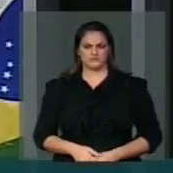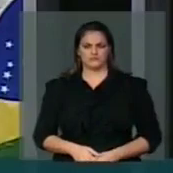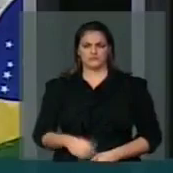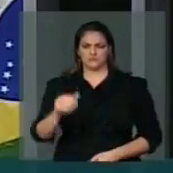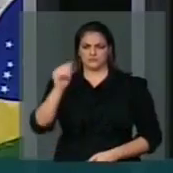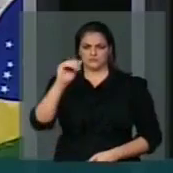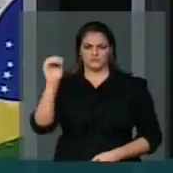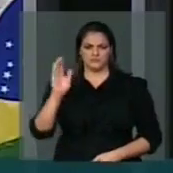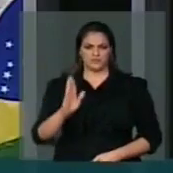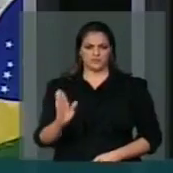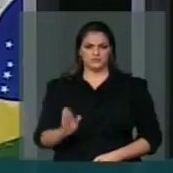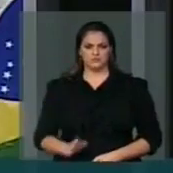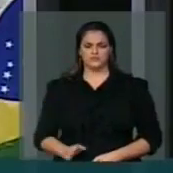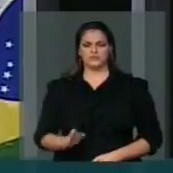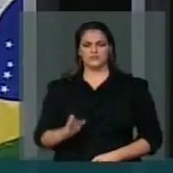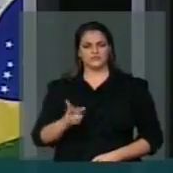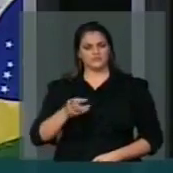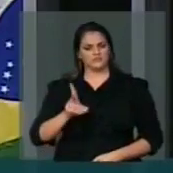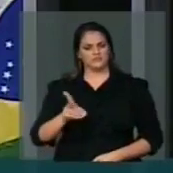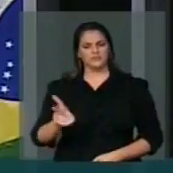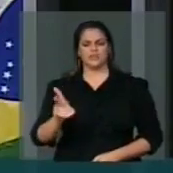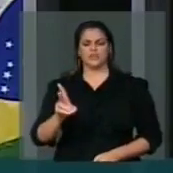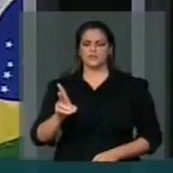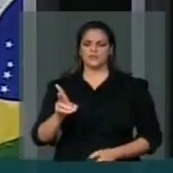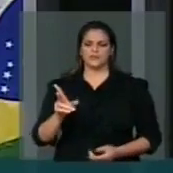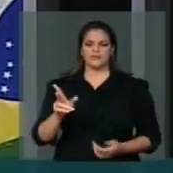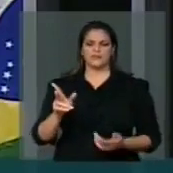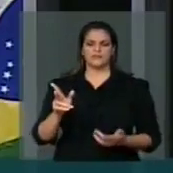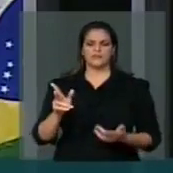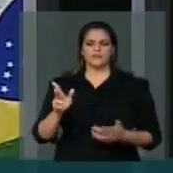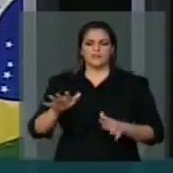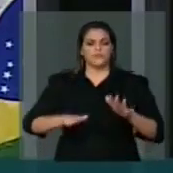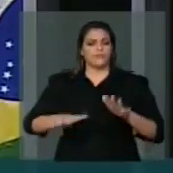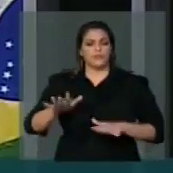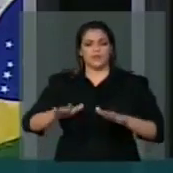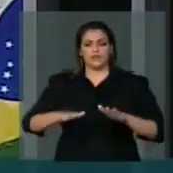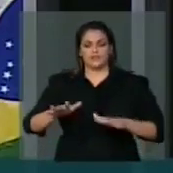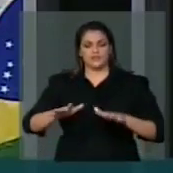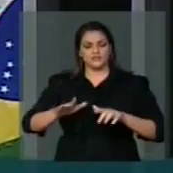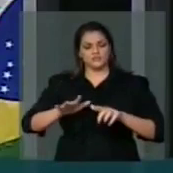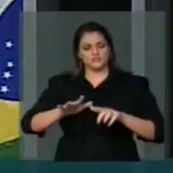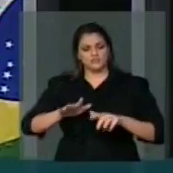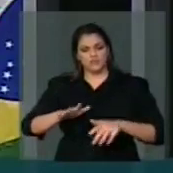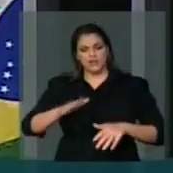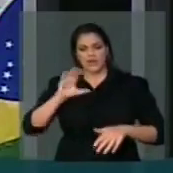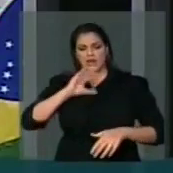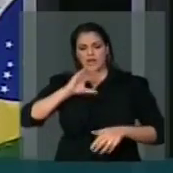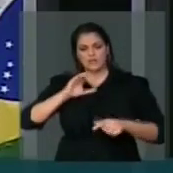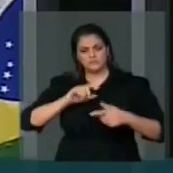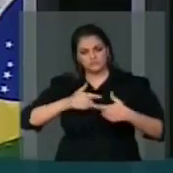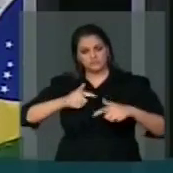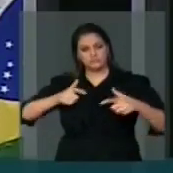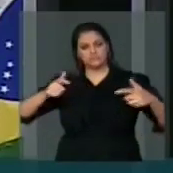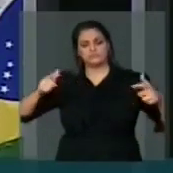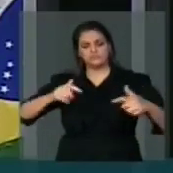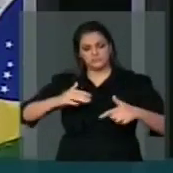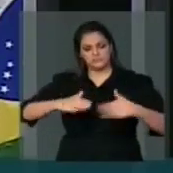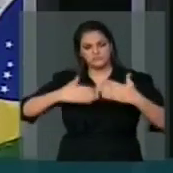tem tido surtos de desenvolvimento, de vez em quando